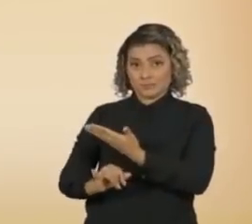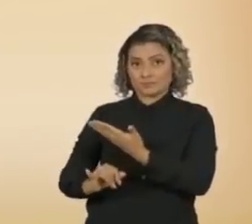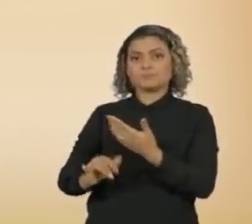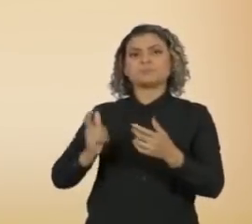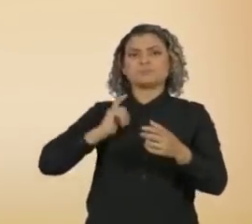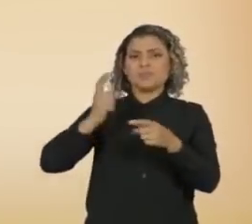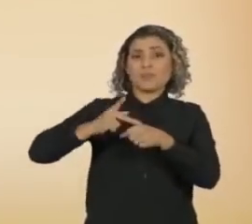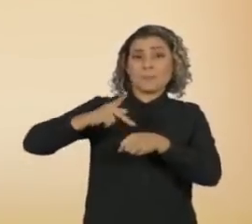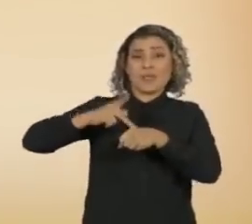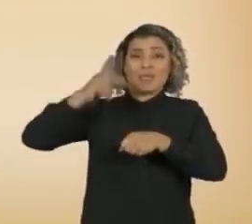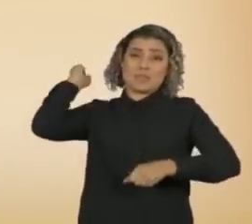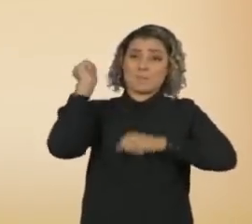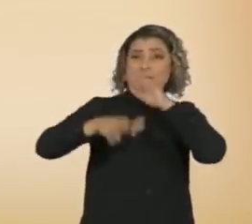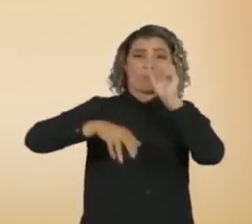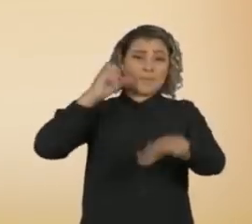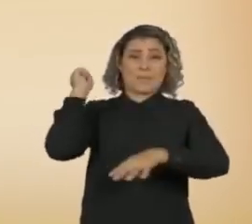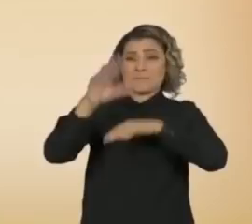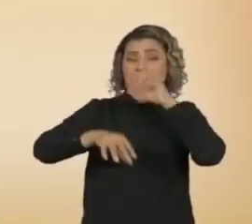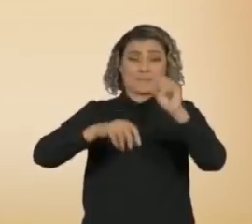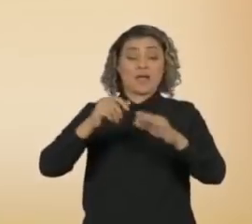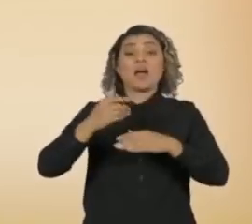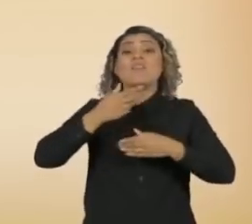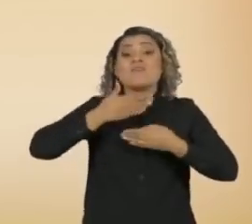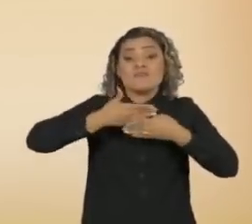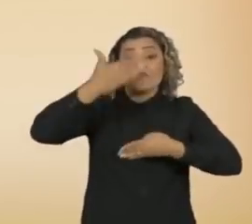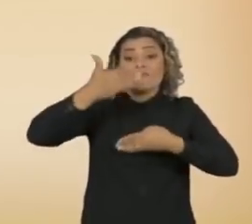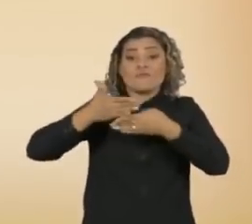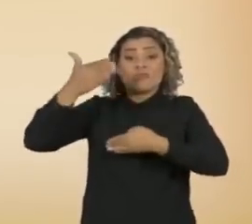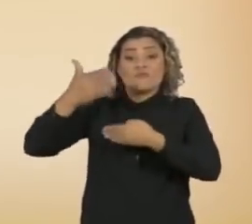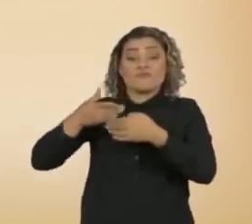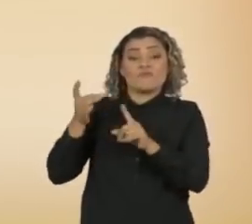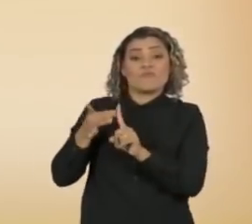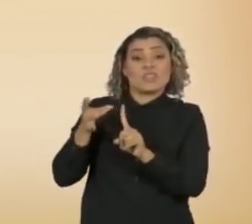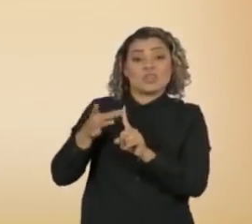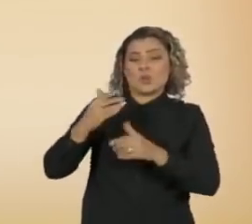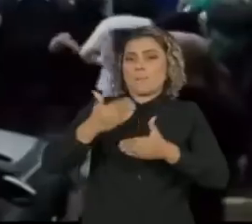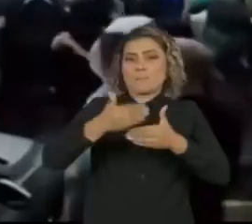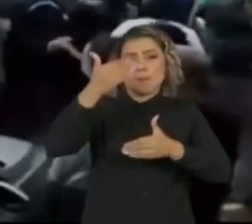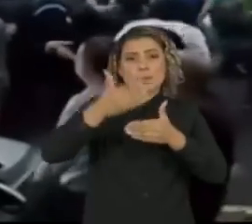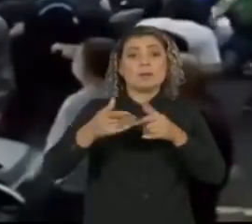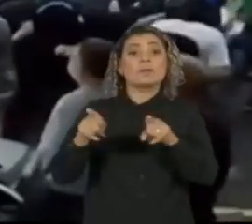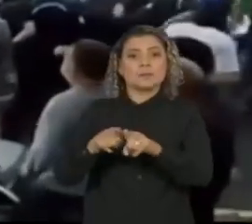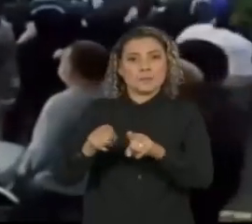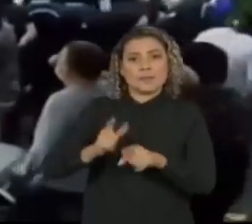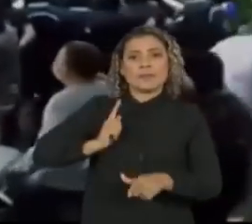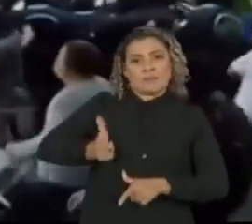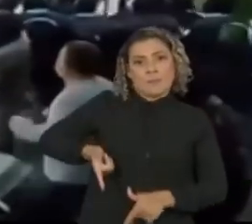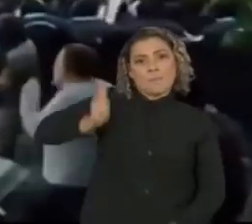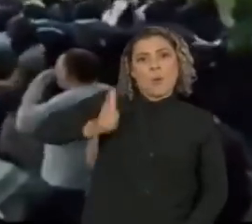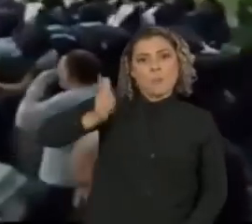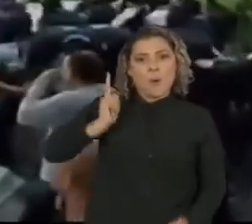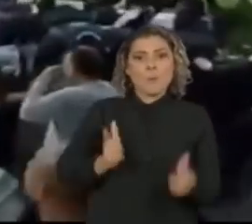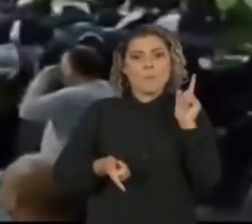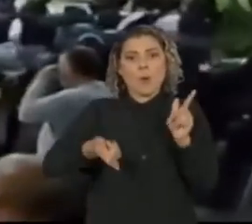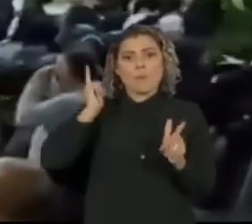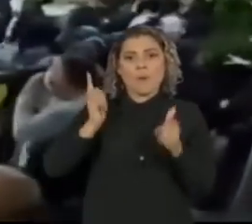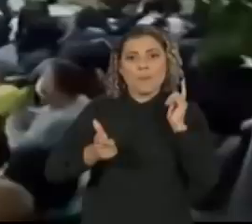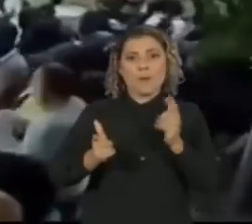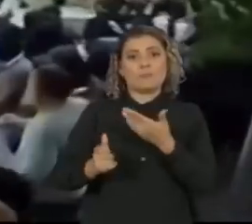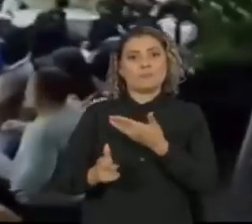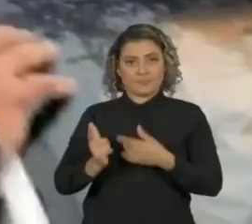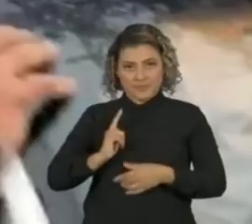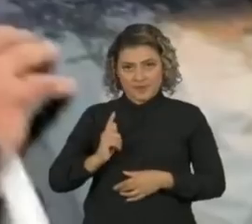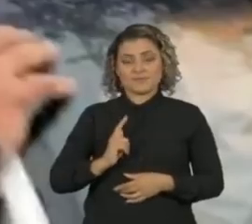Manifestantes jogaram pedra e quebraram os vidros do trator. Ao mesmo tempo, foram feitos disparos do lado de dentro do